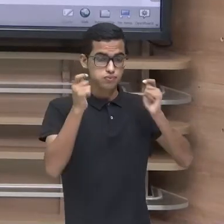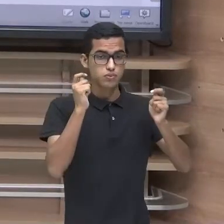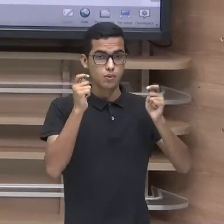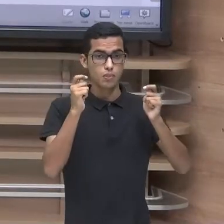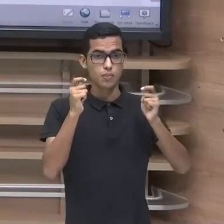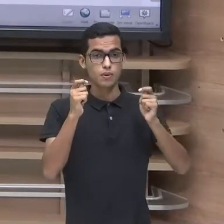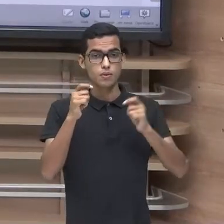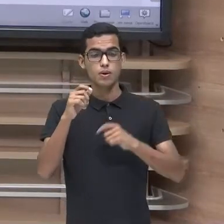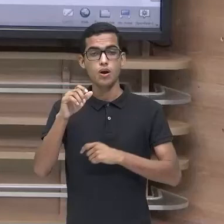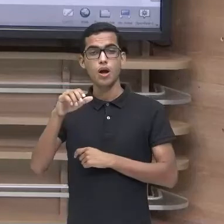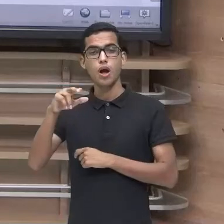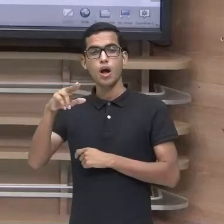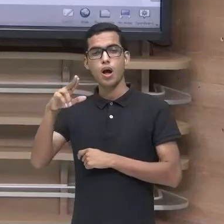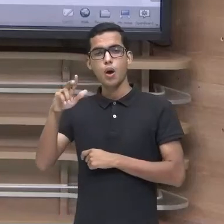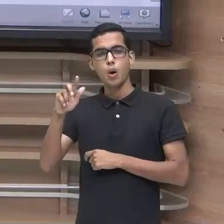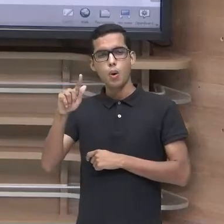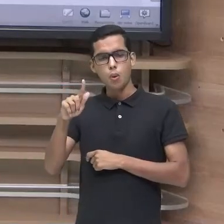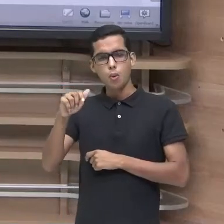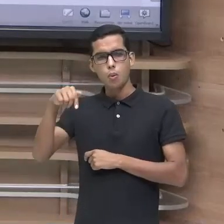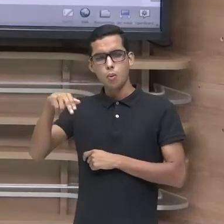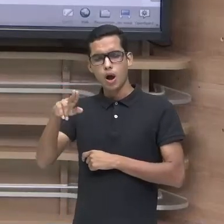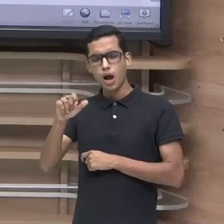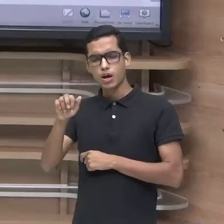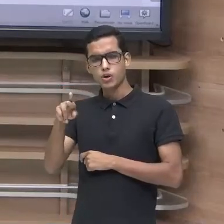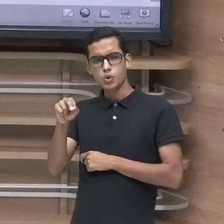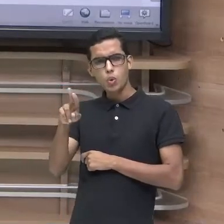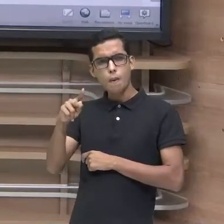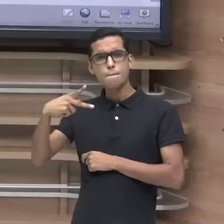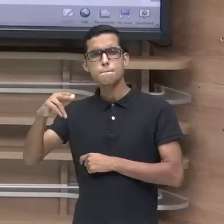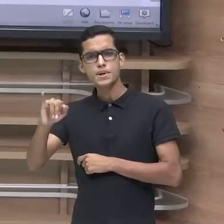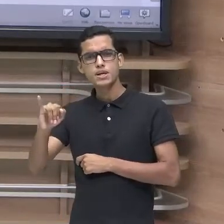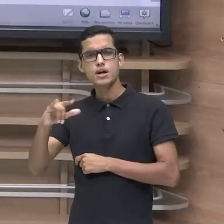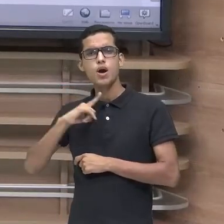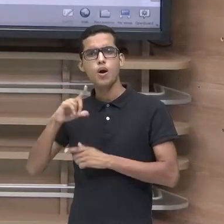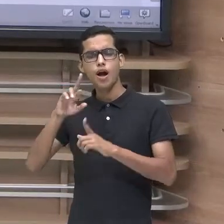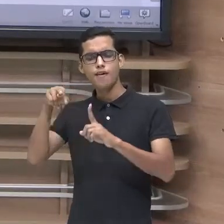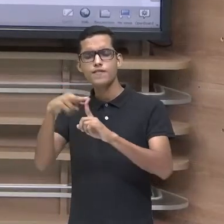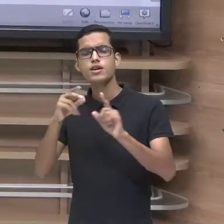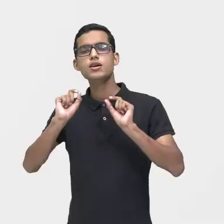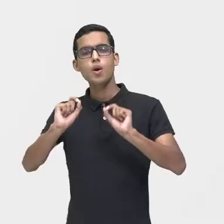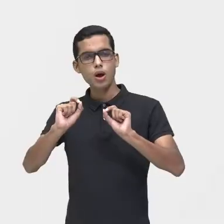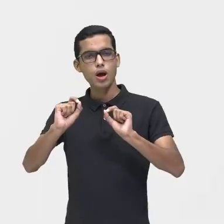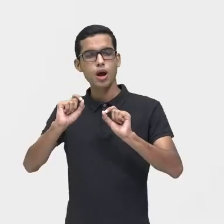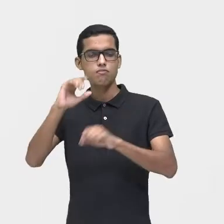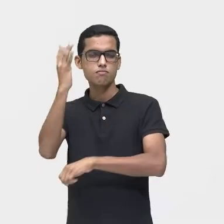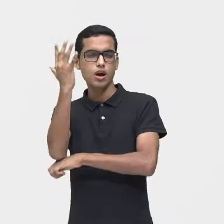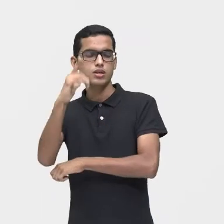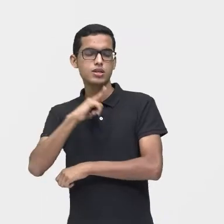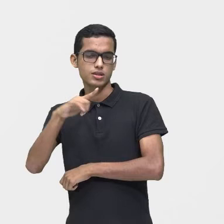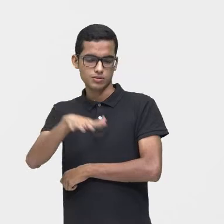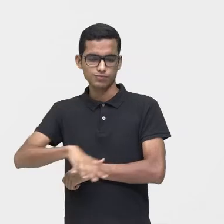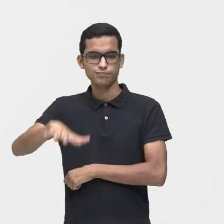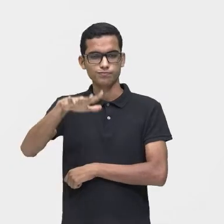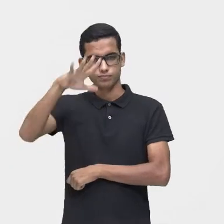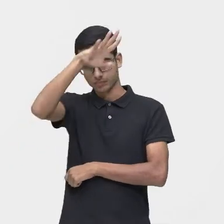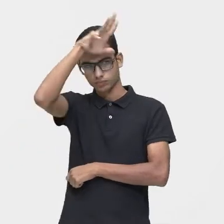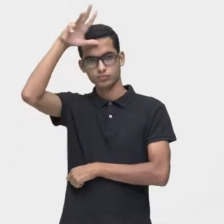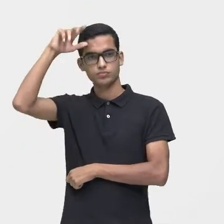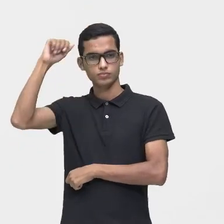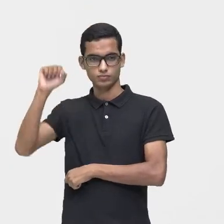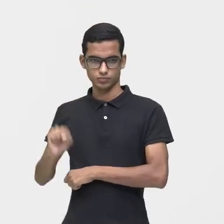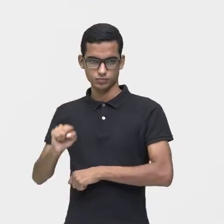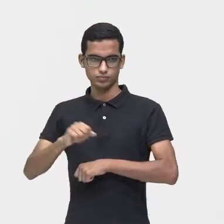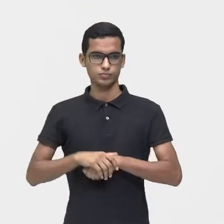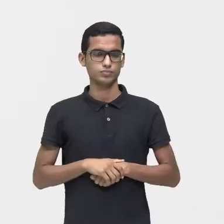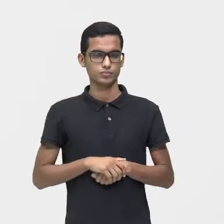Cuarupi é uma referência à madeira que existe naquela região. E a gente tem a dança do Caetuajê. Caetuajê é uma